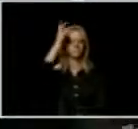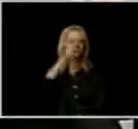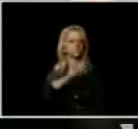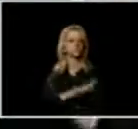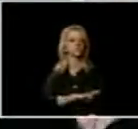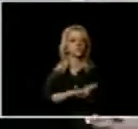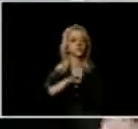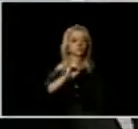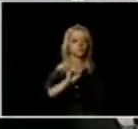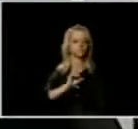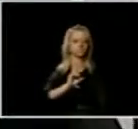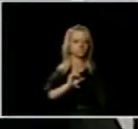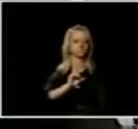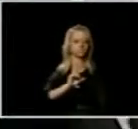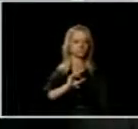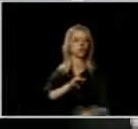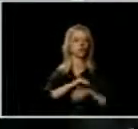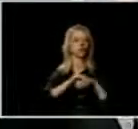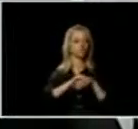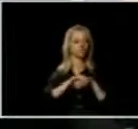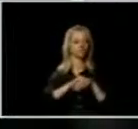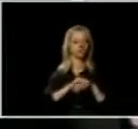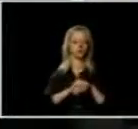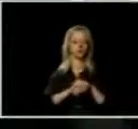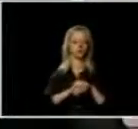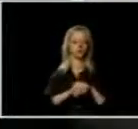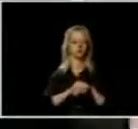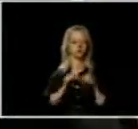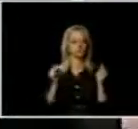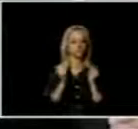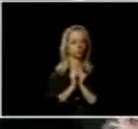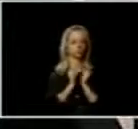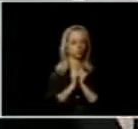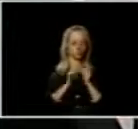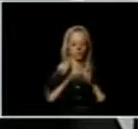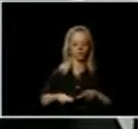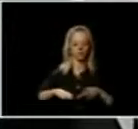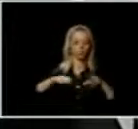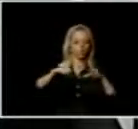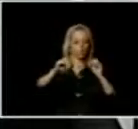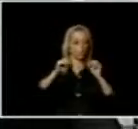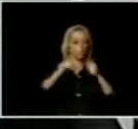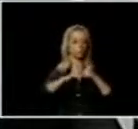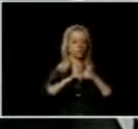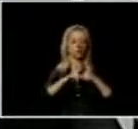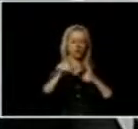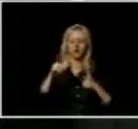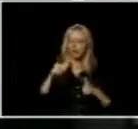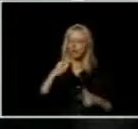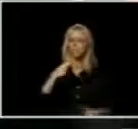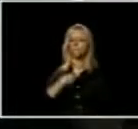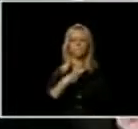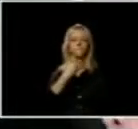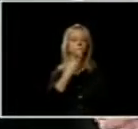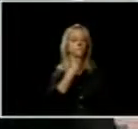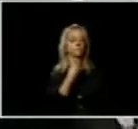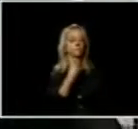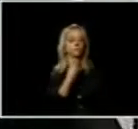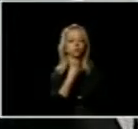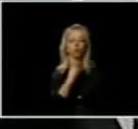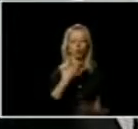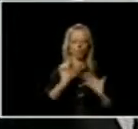diálogo sério junto à Câmara, que ele não pode ter esse tipo de comportamento, esse tipo de